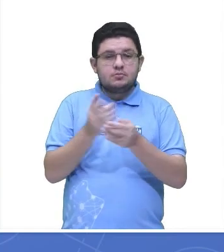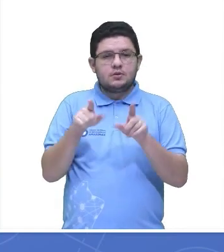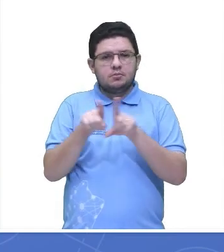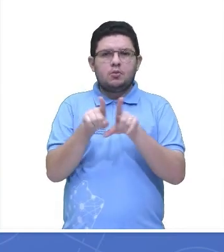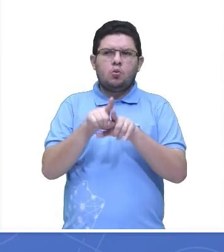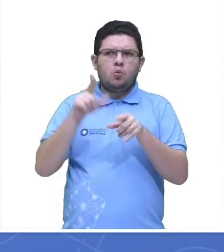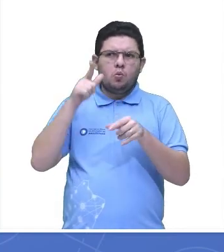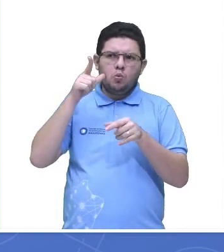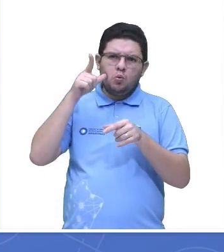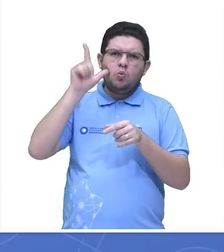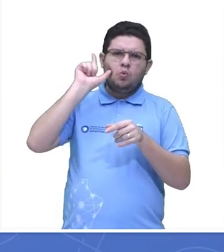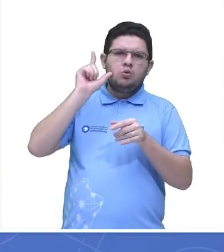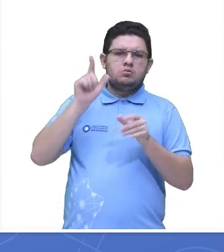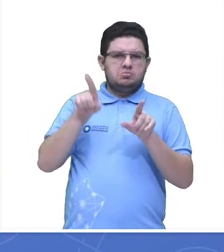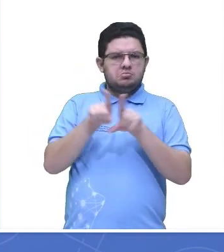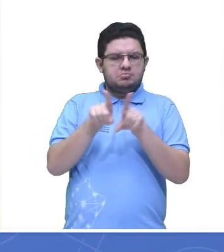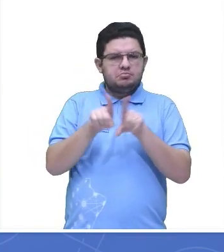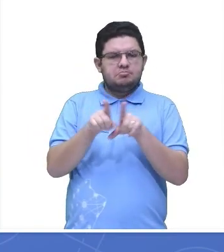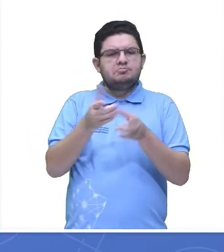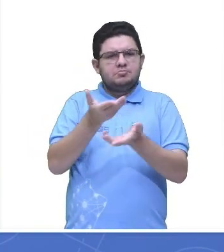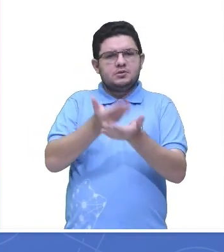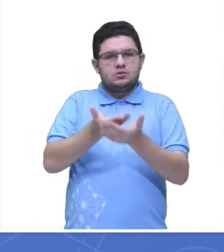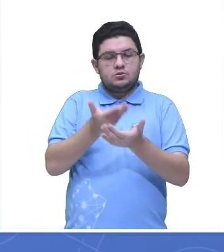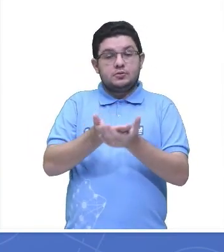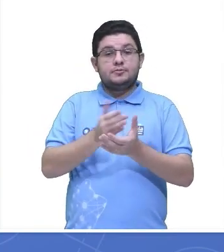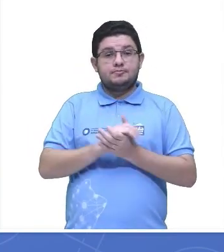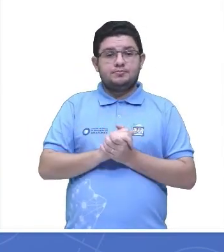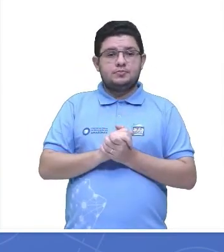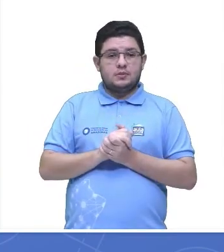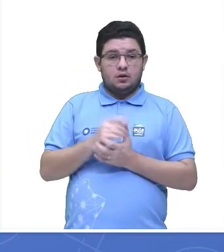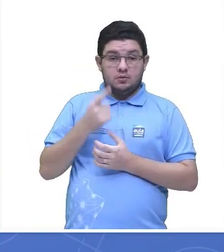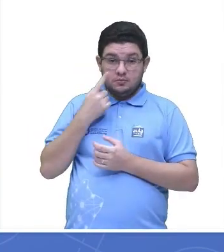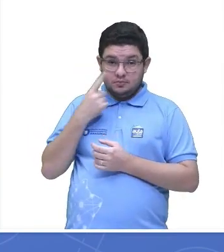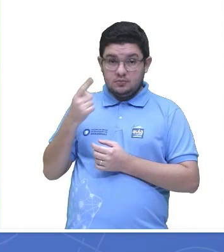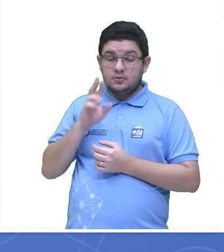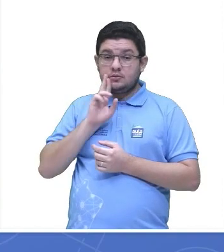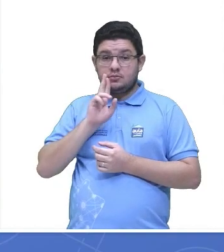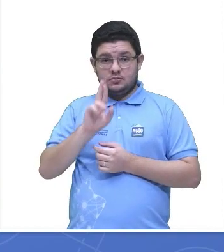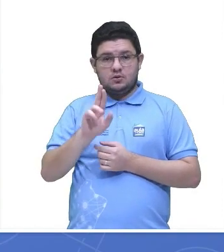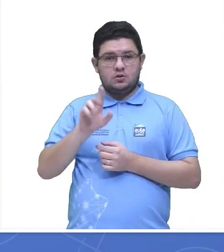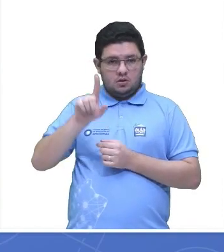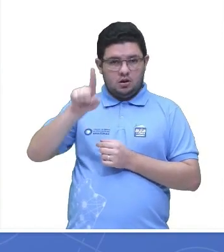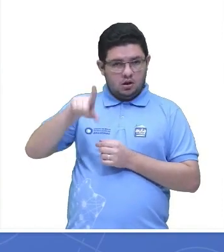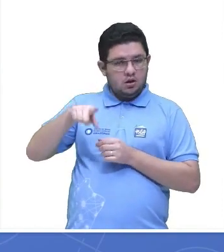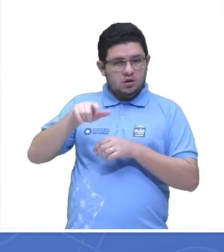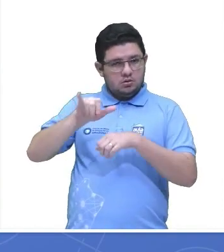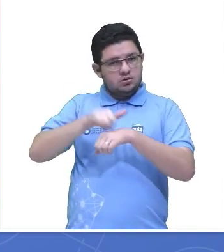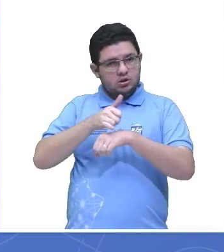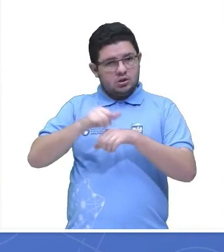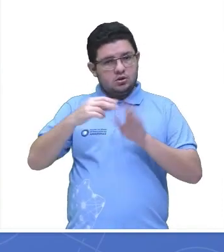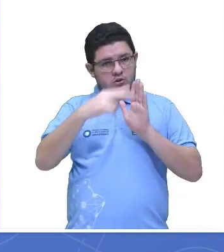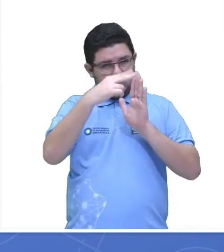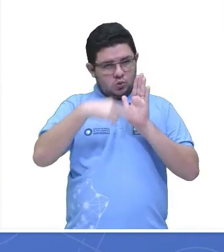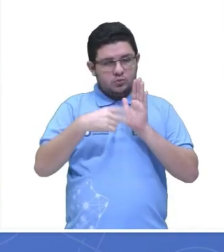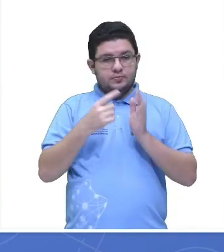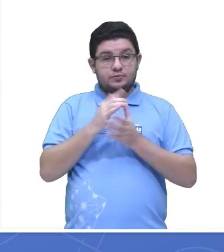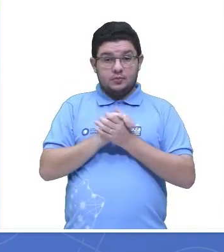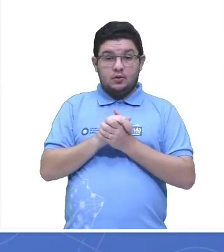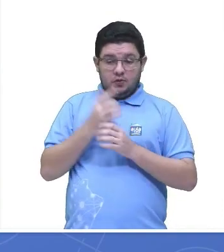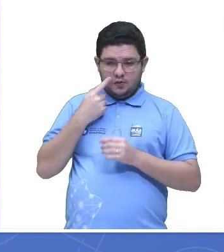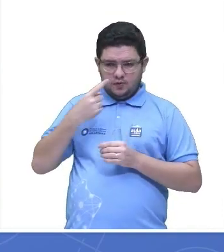aula aí sobre essa estratégia de leitura, que na verdade é a resposta, então, dessa segunda pergunta. Vamos olhar algumas respostas